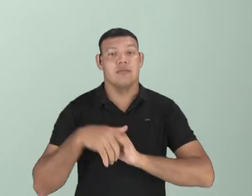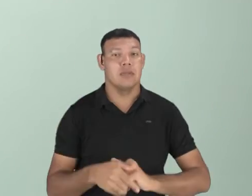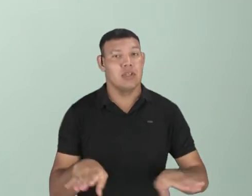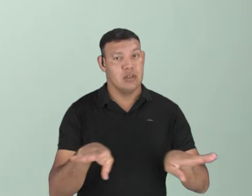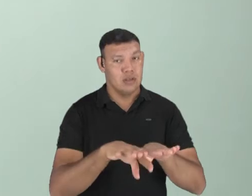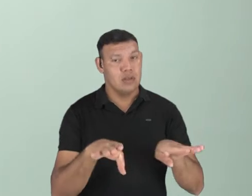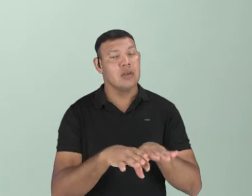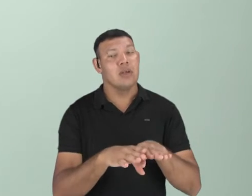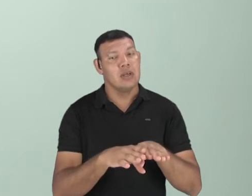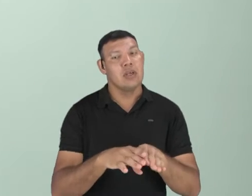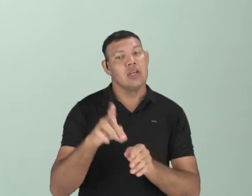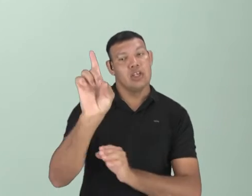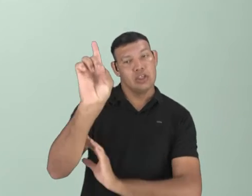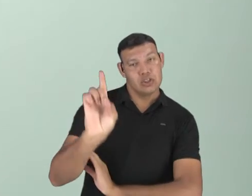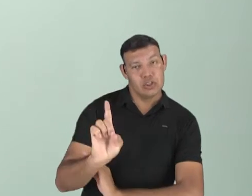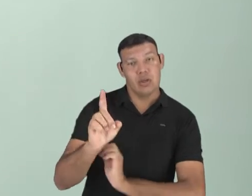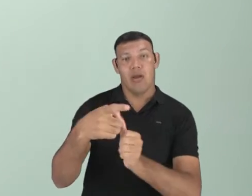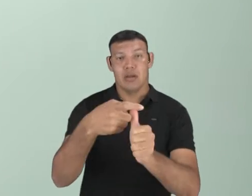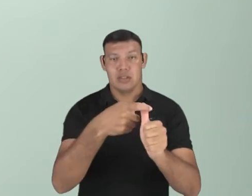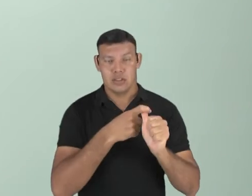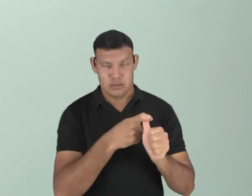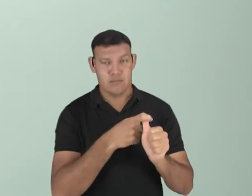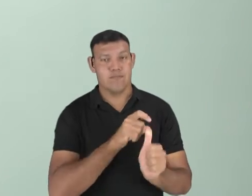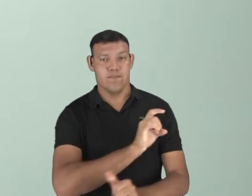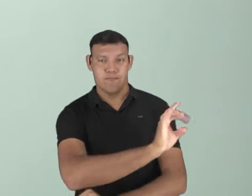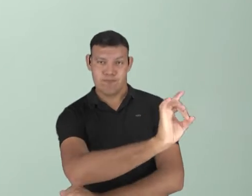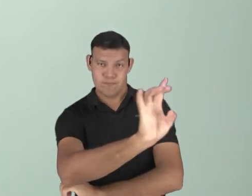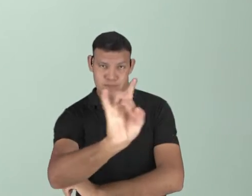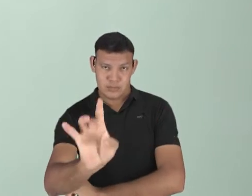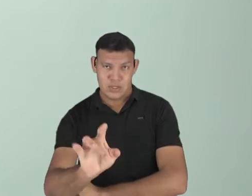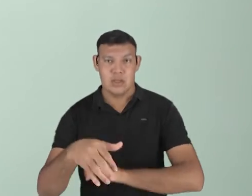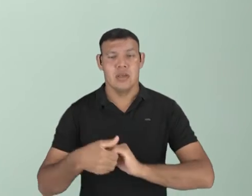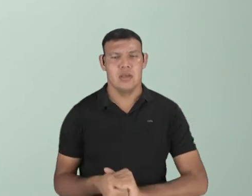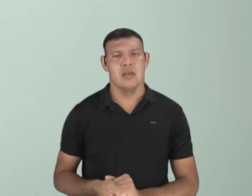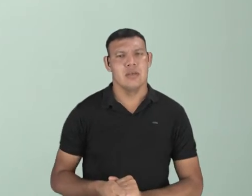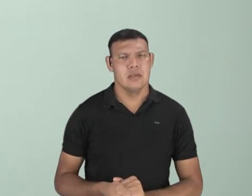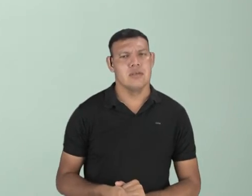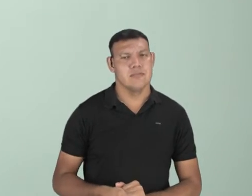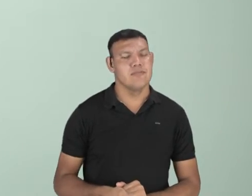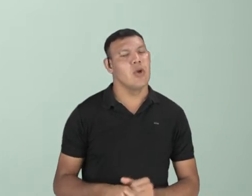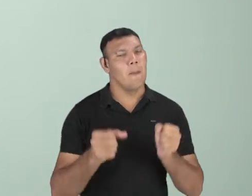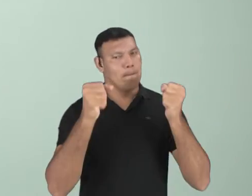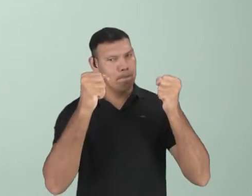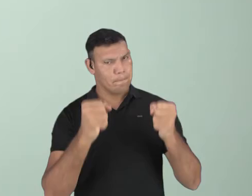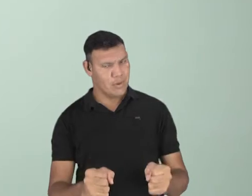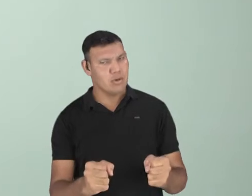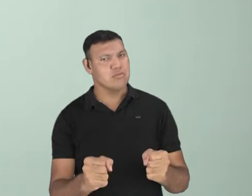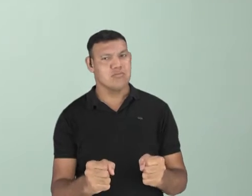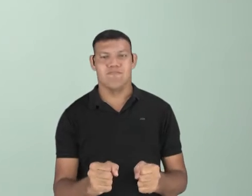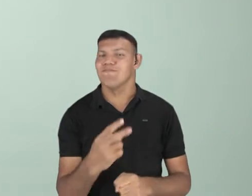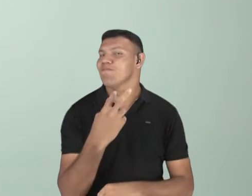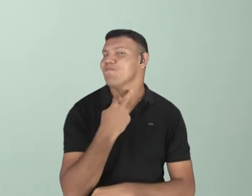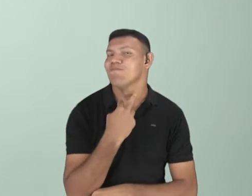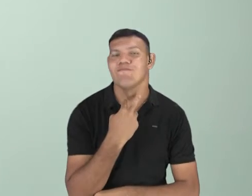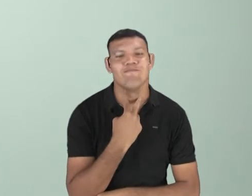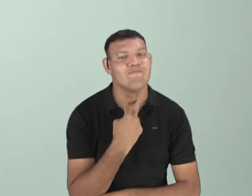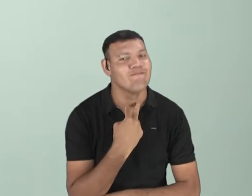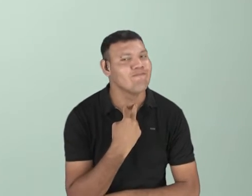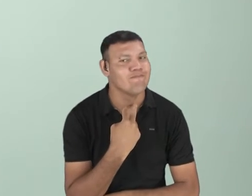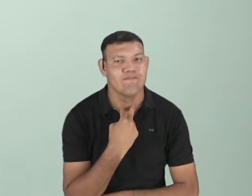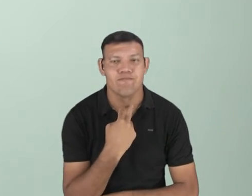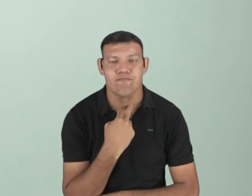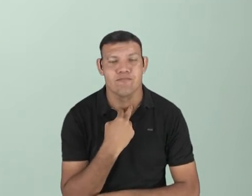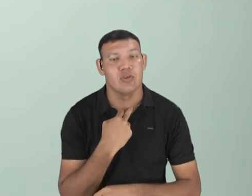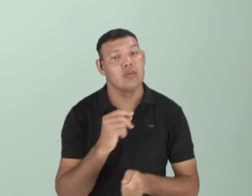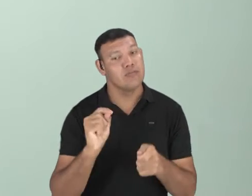estabelecendo os direitos e os deveres, ou seja, o que estamos autorizados a fazer e quais são